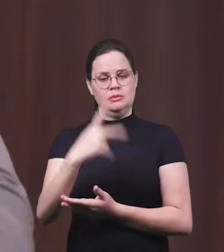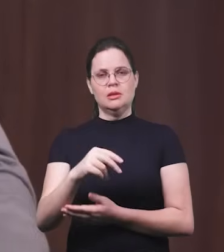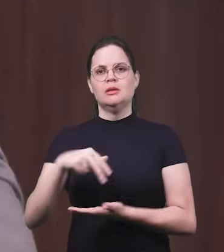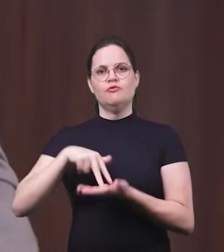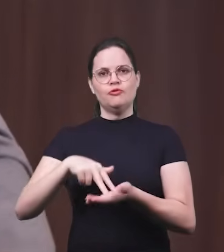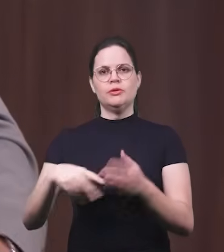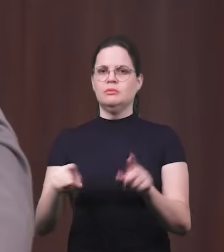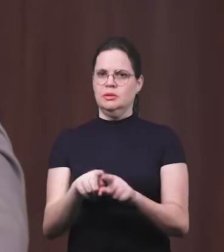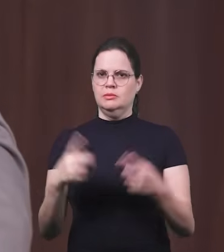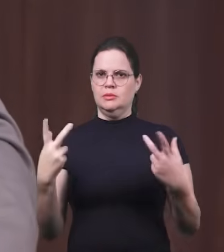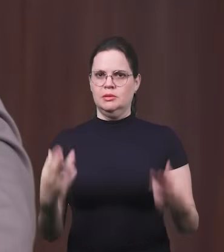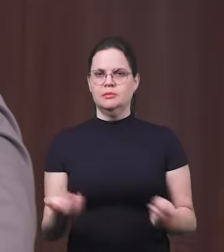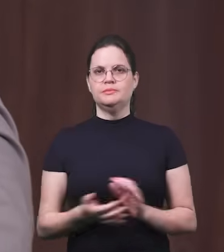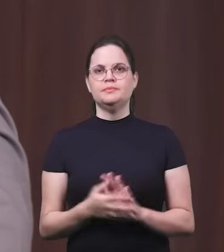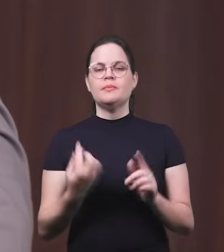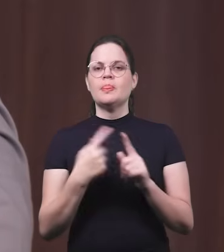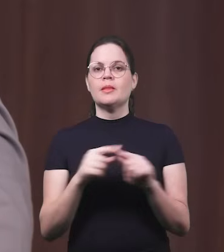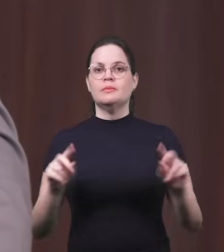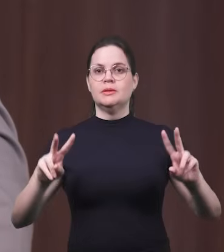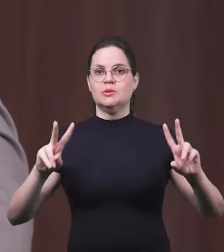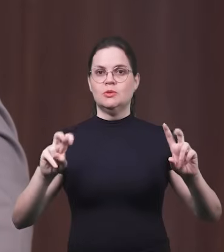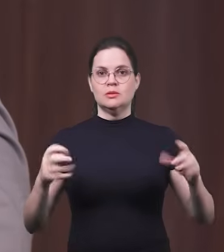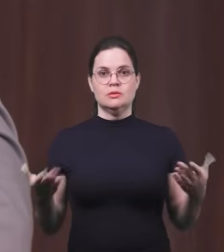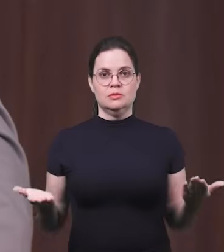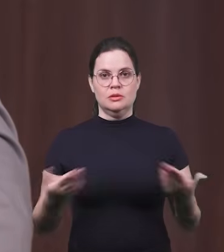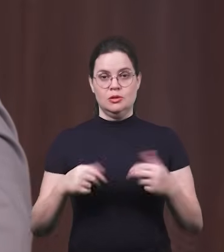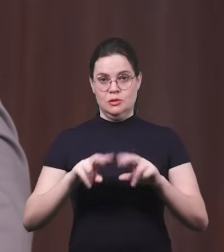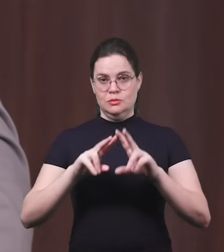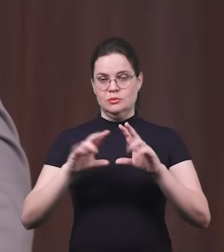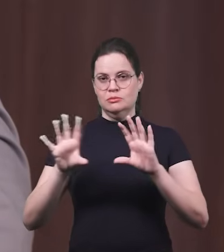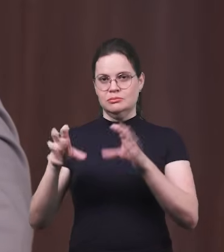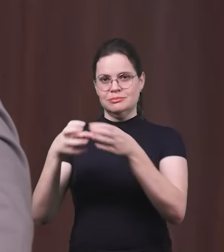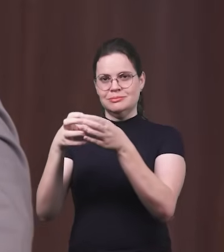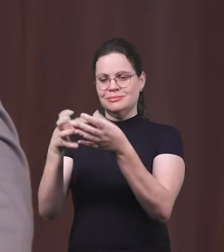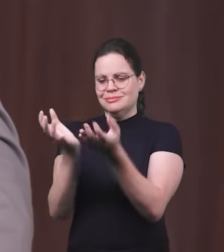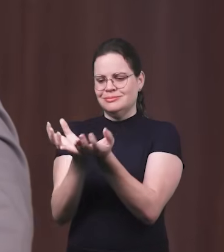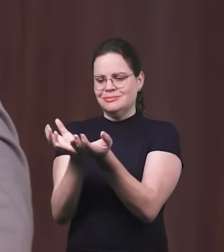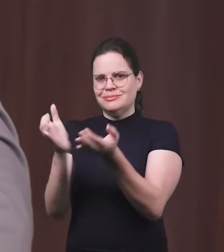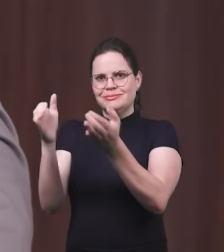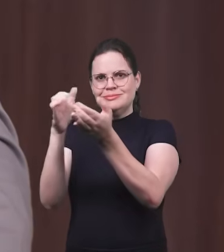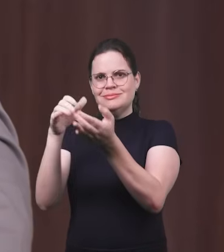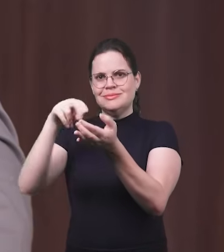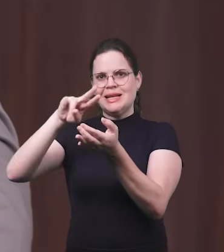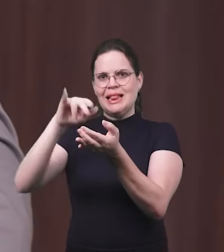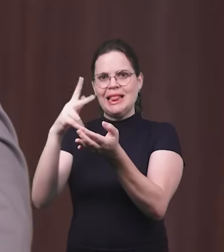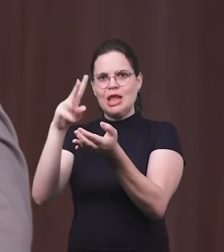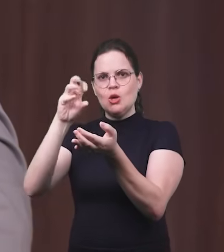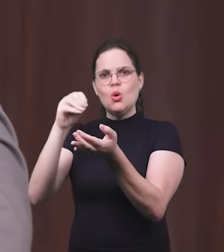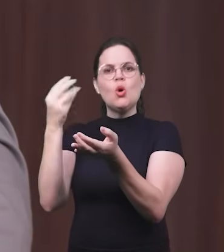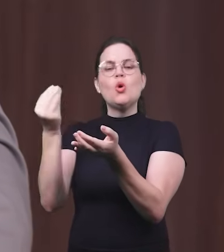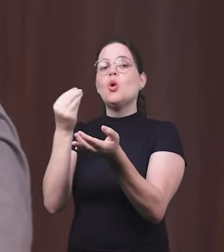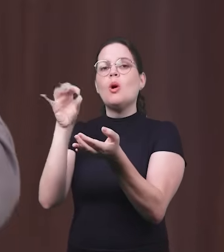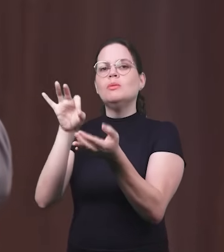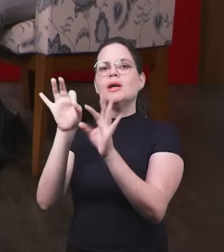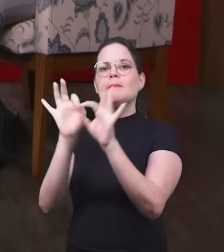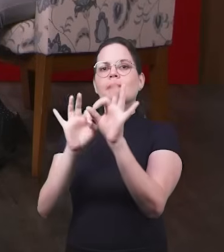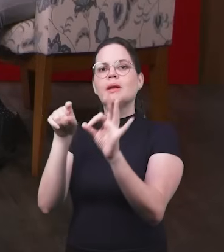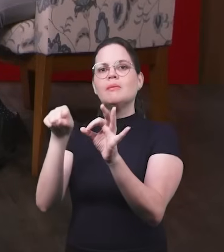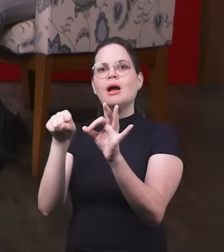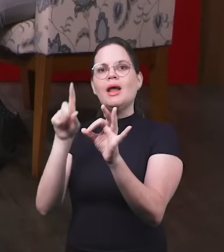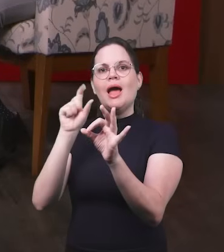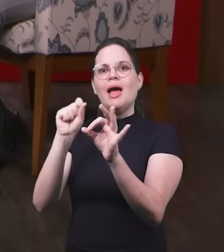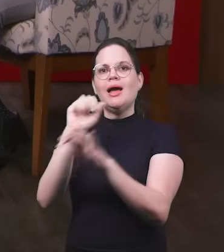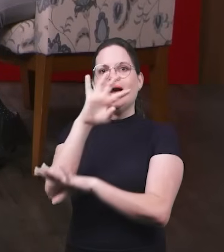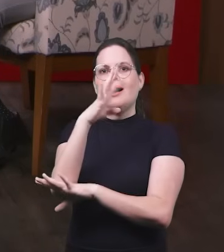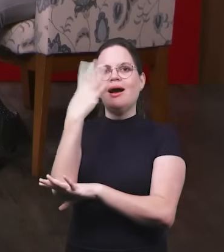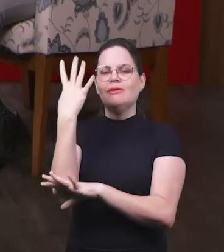assim do ninho, e o que é impressionante é que o ninho é feito de gravetos. Quer dizer,